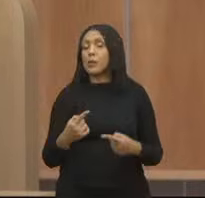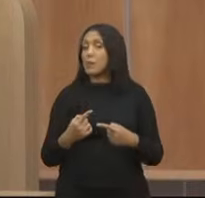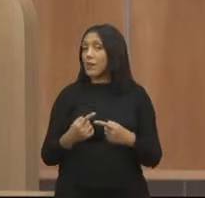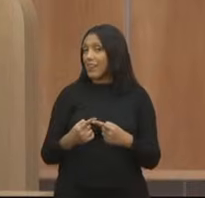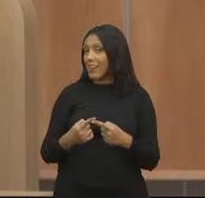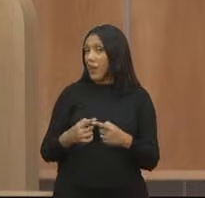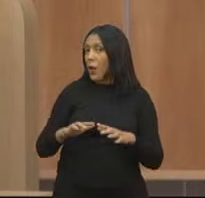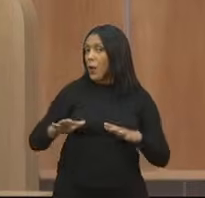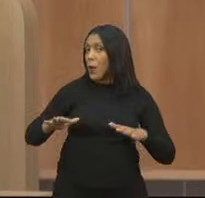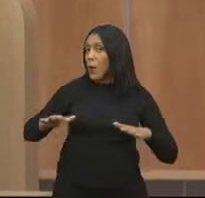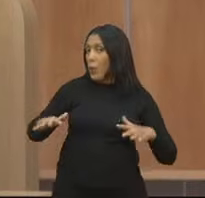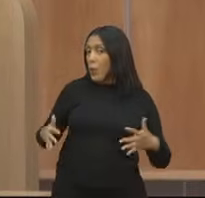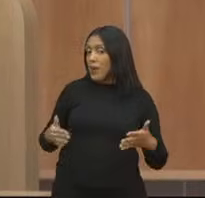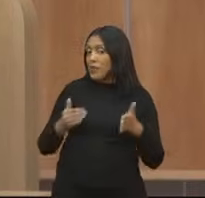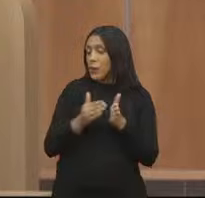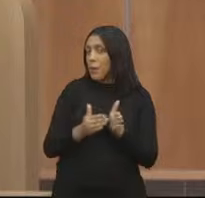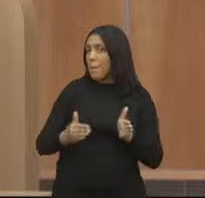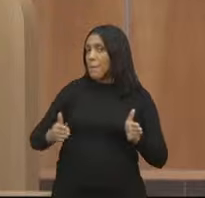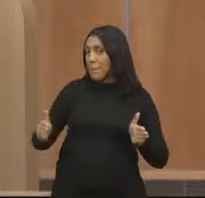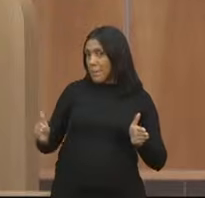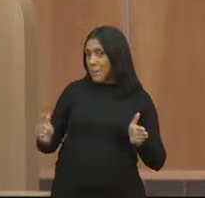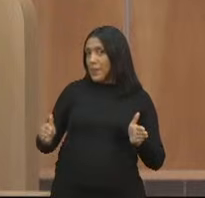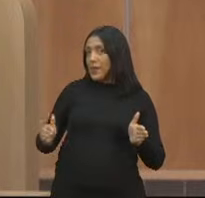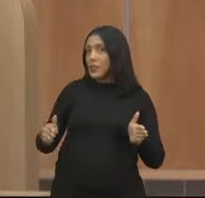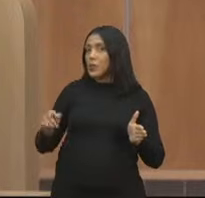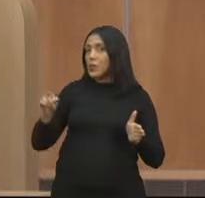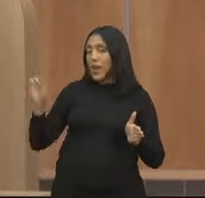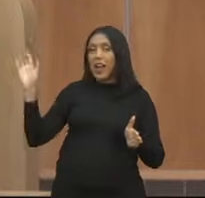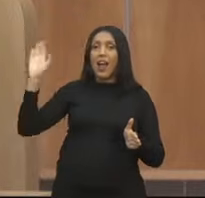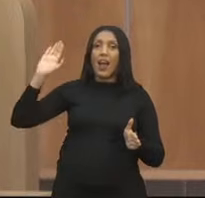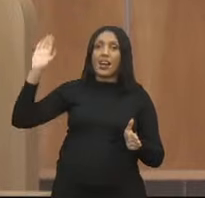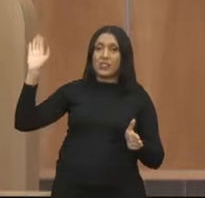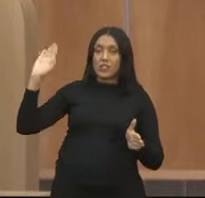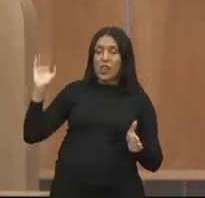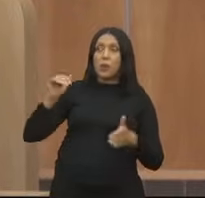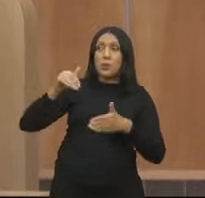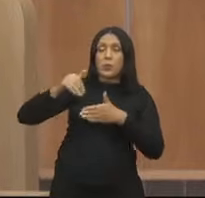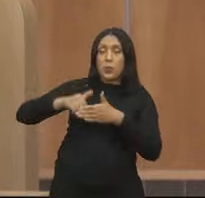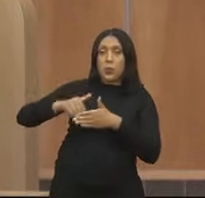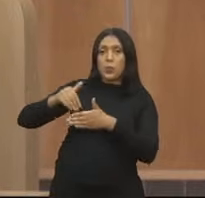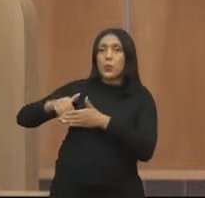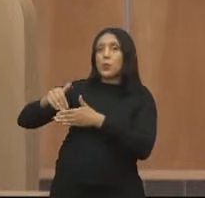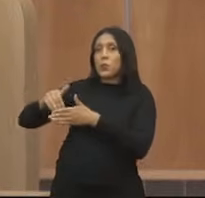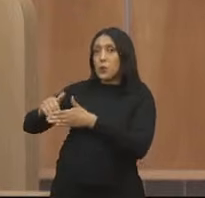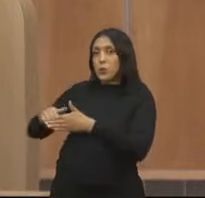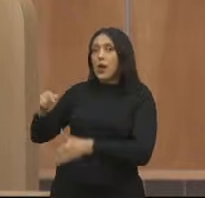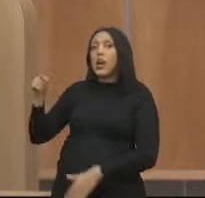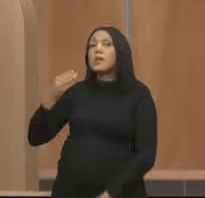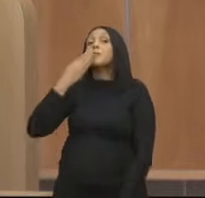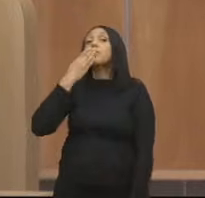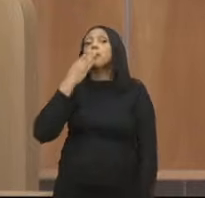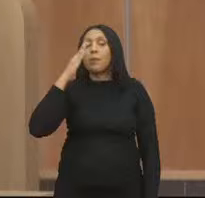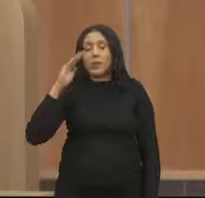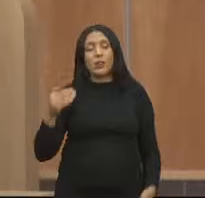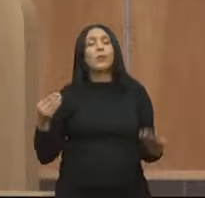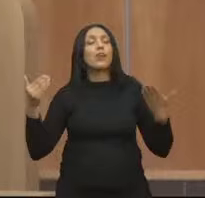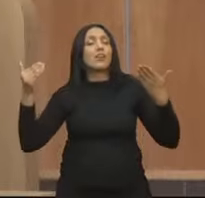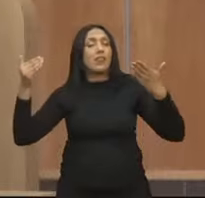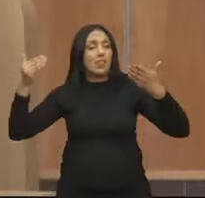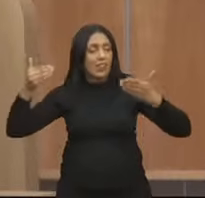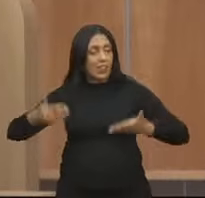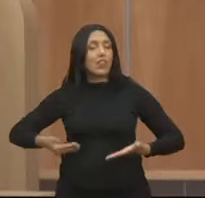foi divulgado no período eleitoral, ele comece a se transformar em realidade. Então o prefeito tem cumprido com a sua